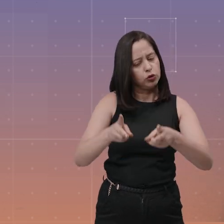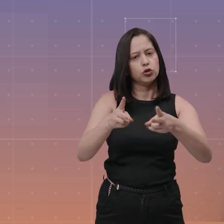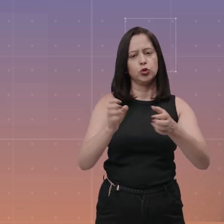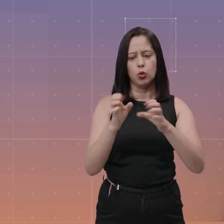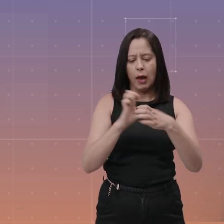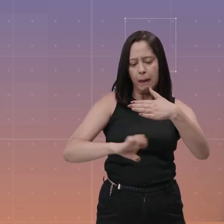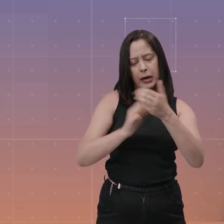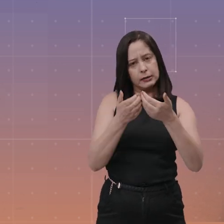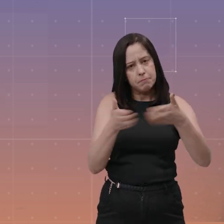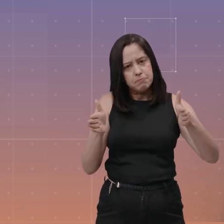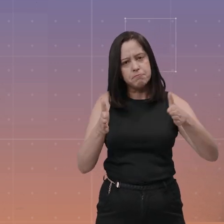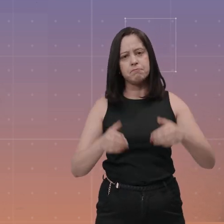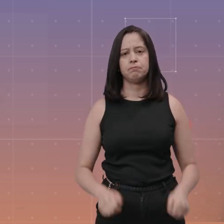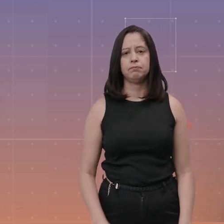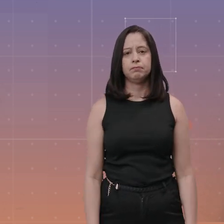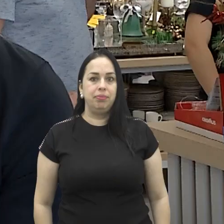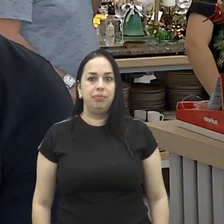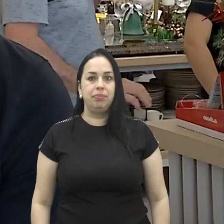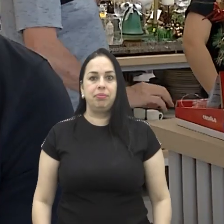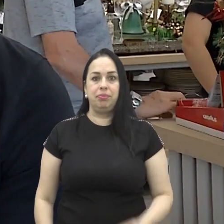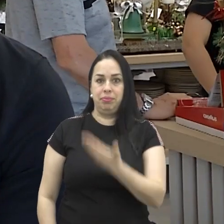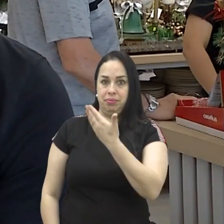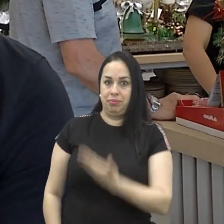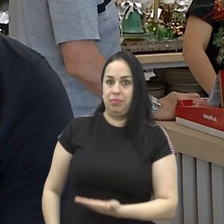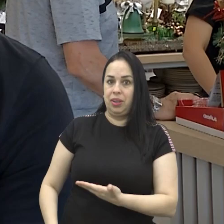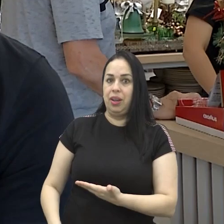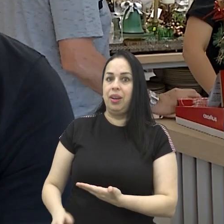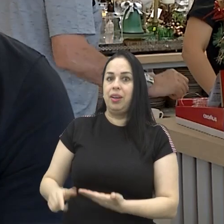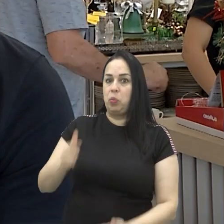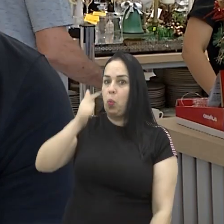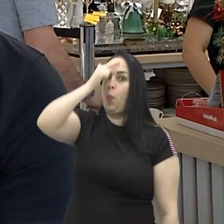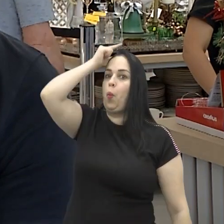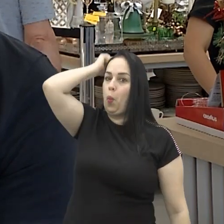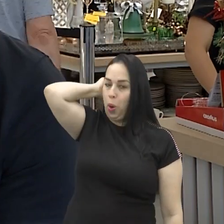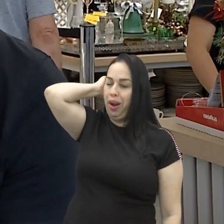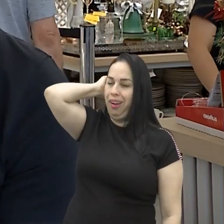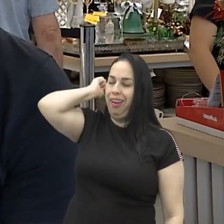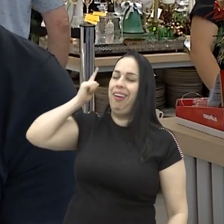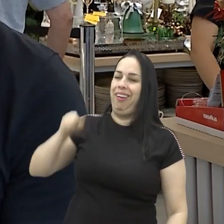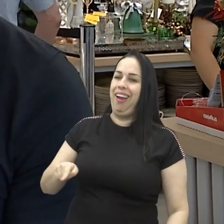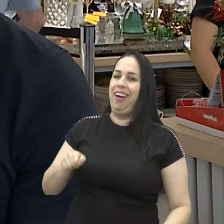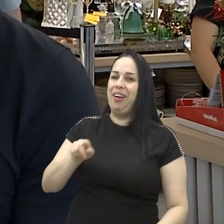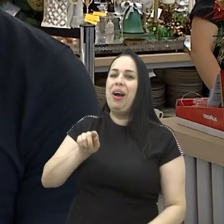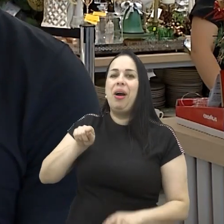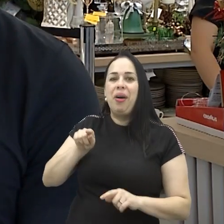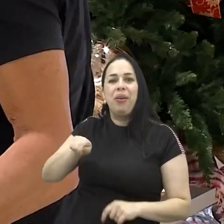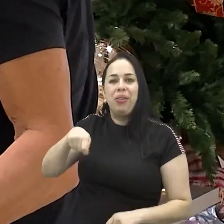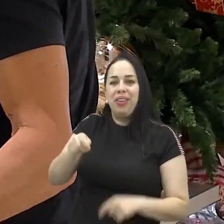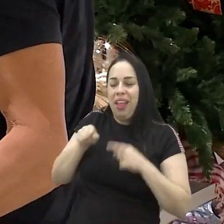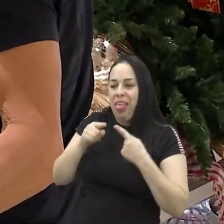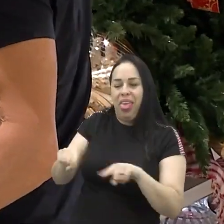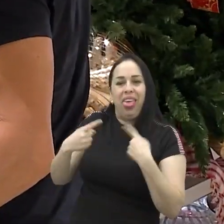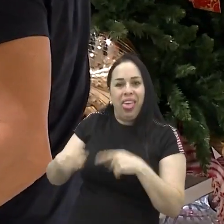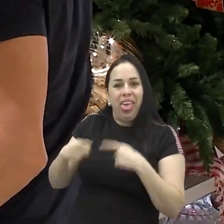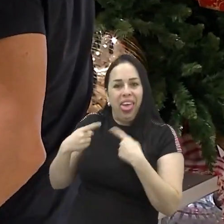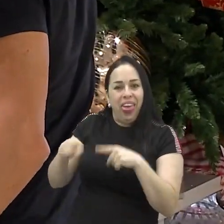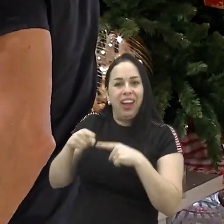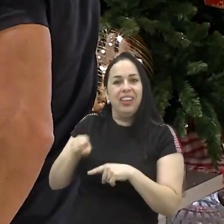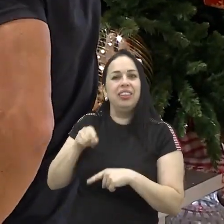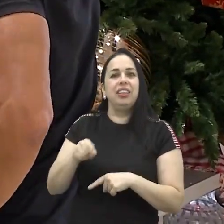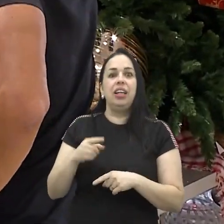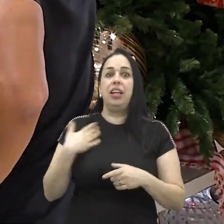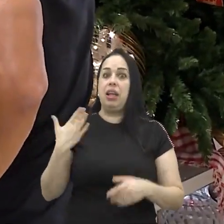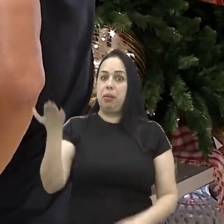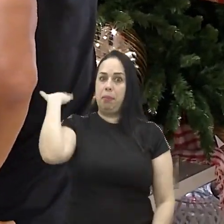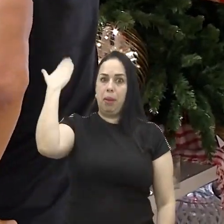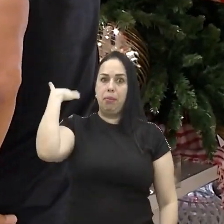se repetir daqui para frente. Esse é o Careca. Sim, é o jeito que ele gosta de ser chamado há mais de 2 décadas,